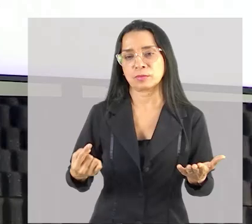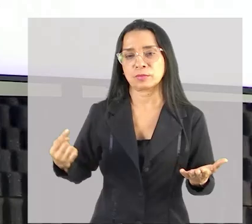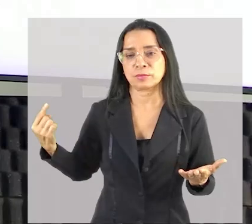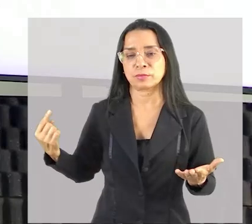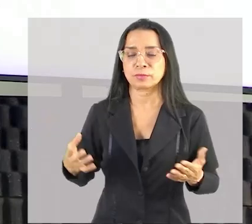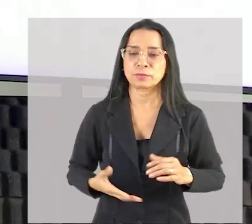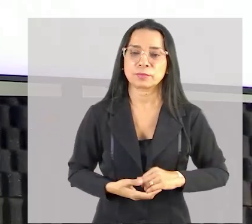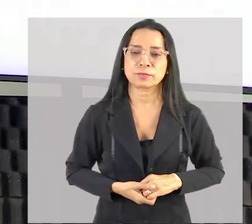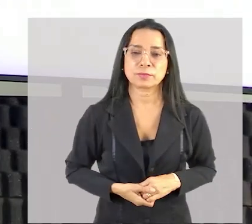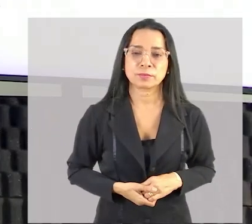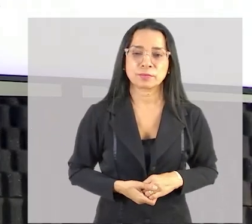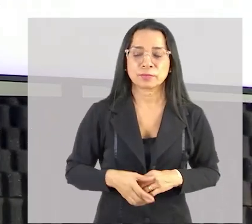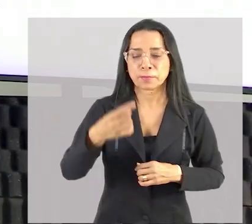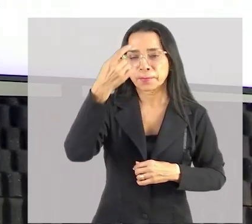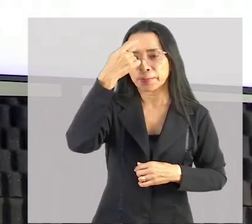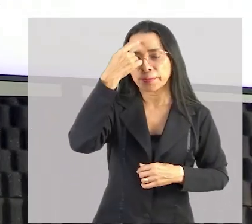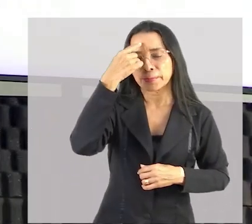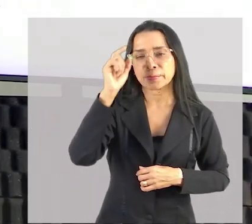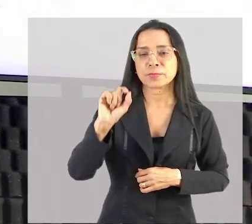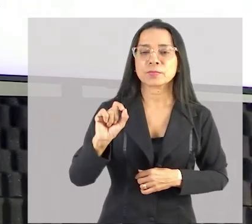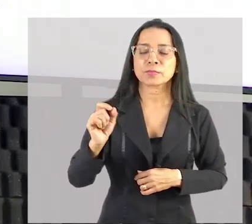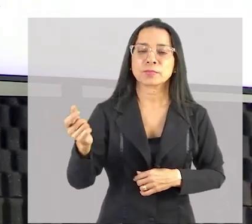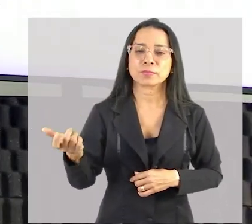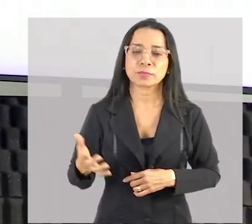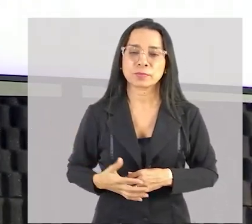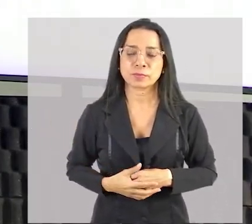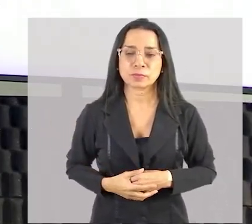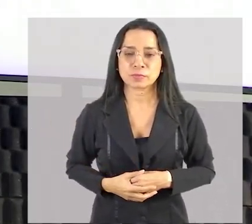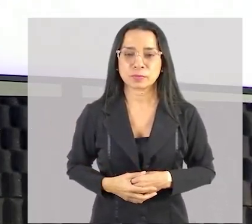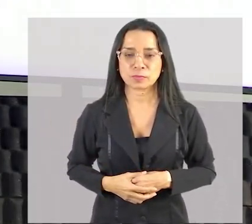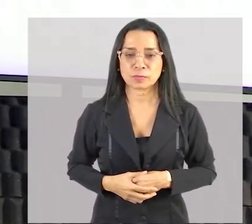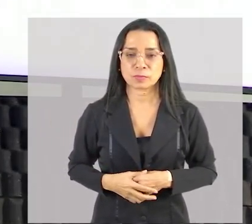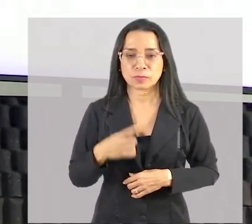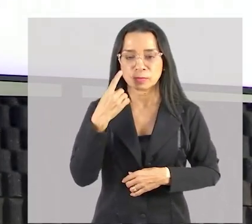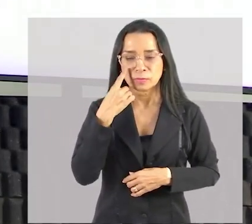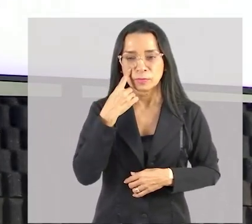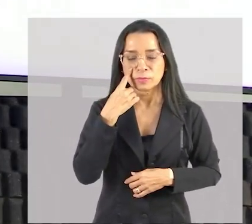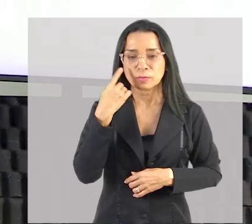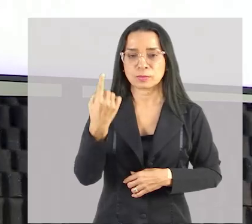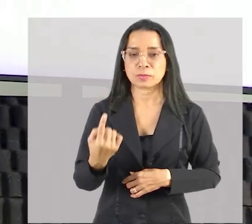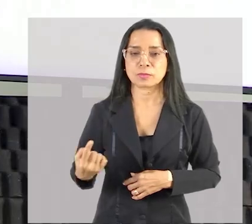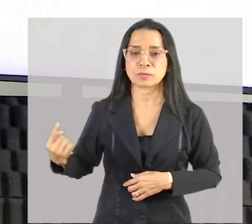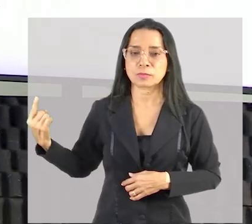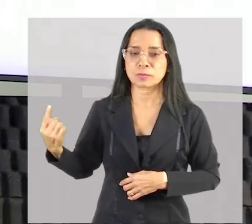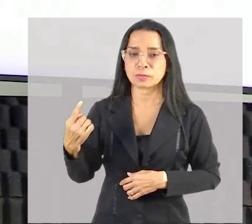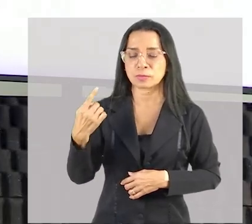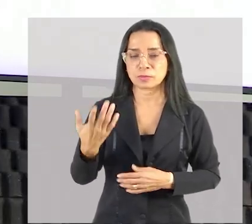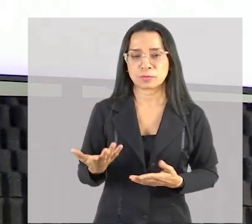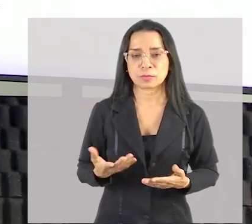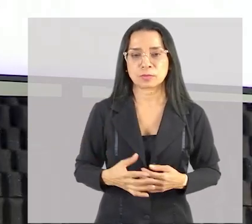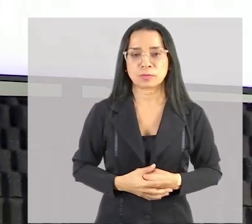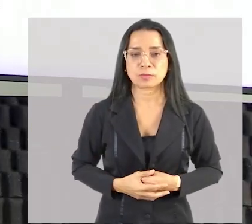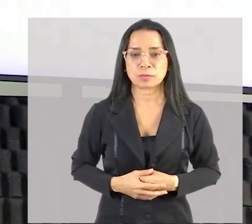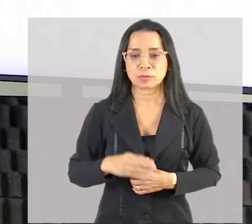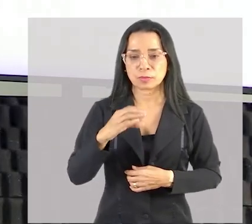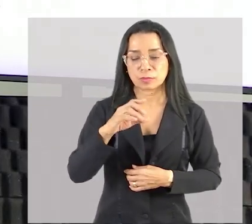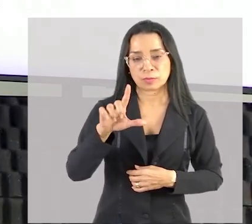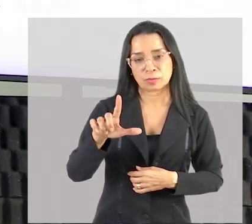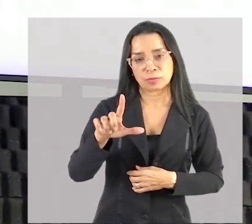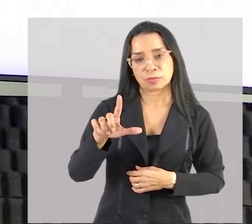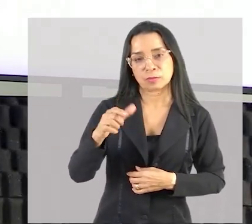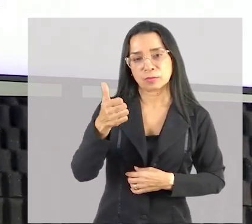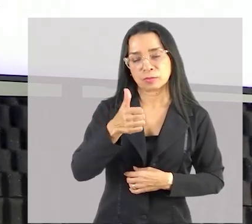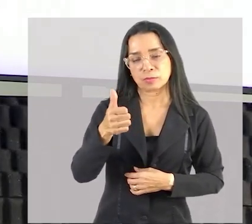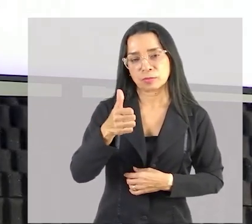clorobenzeno? Aí tem que pensar o quê? Vamos lá. Quando você olha para cá, você está vendo aqui o cloro.